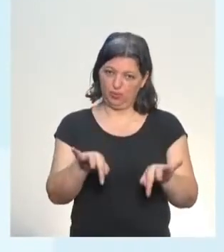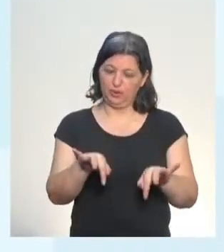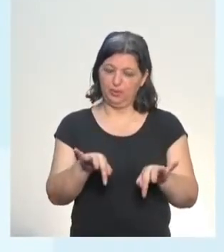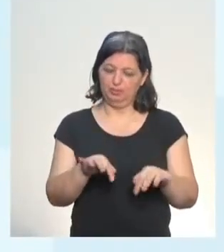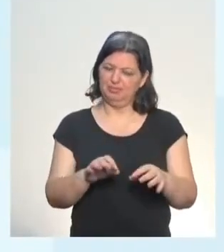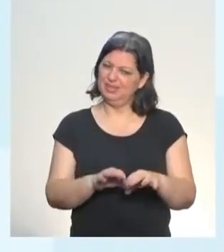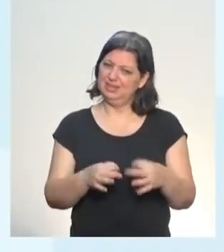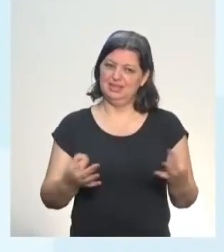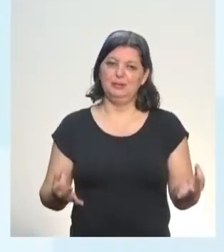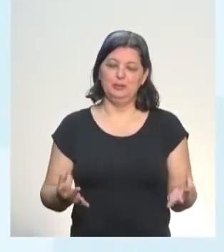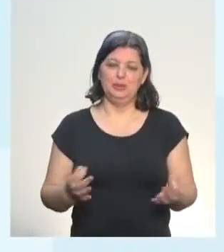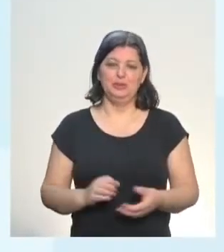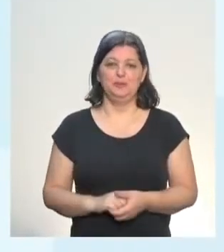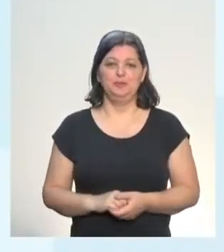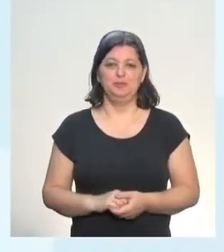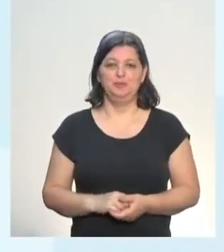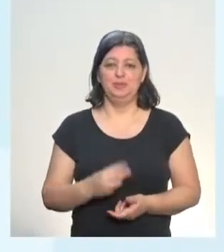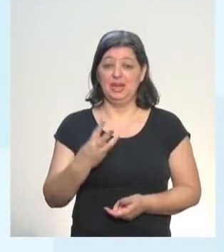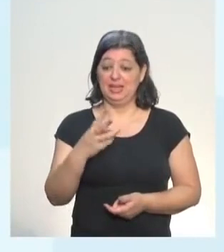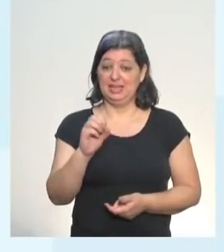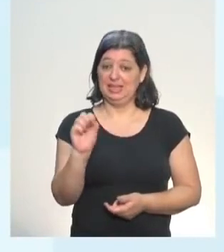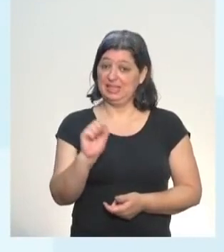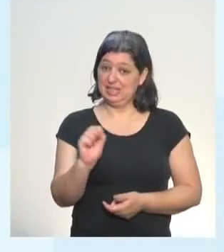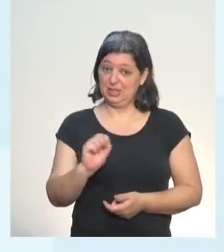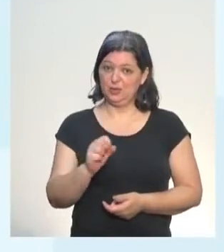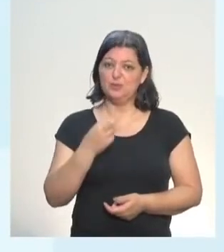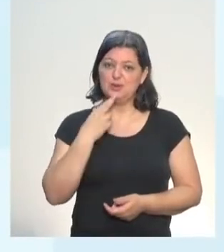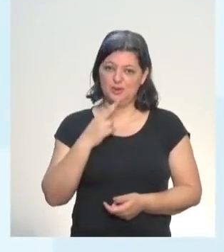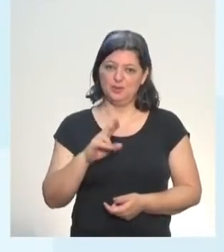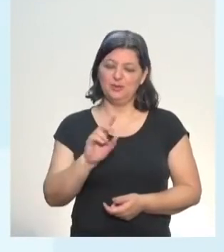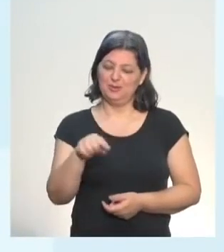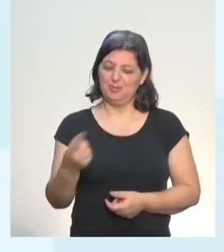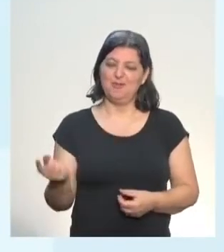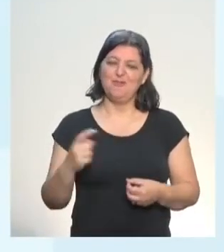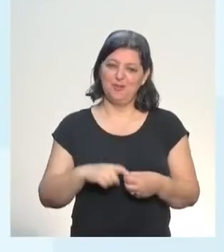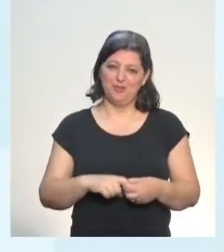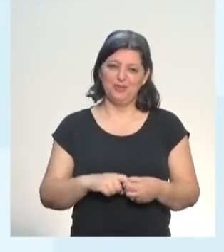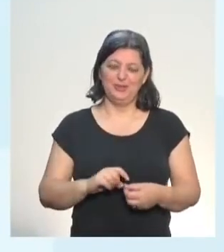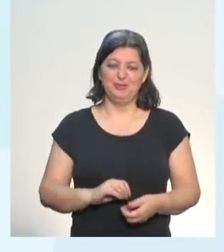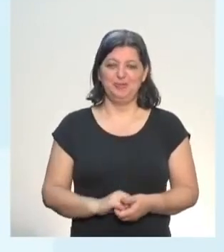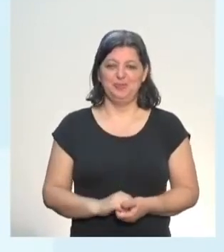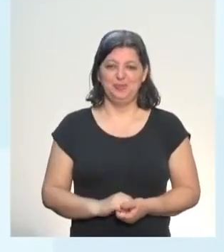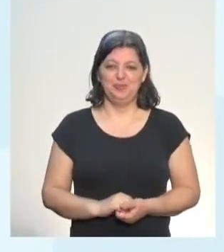aí. A gente vai dar agora 30 segundos para vocês responderem e a gente já volta.